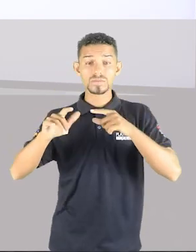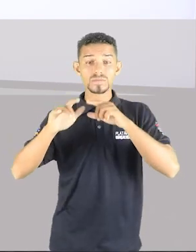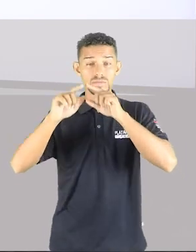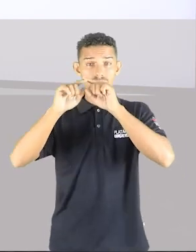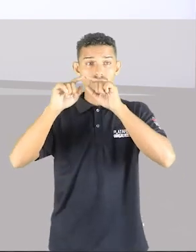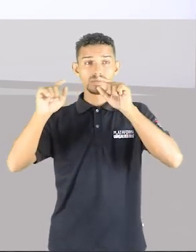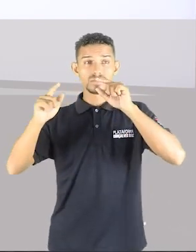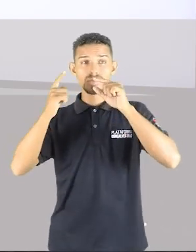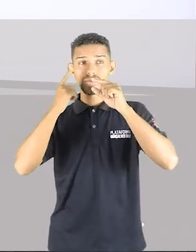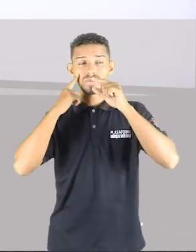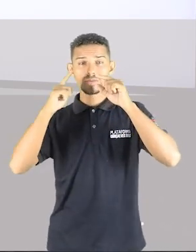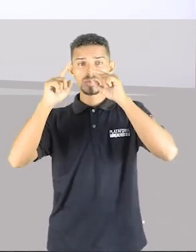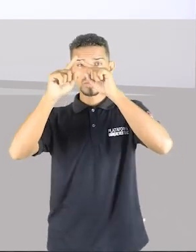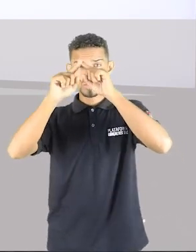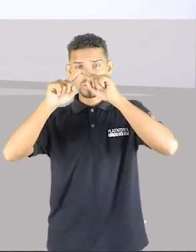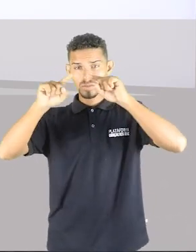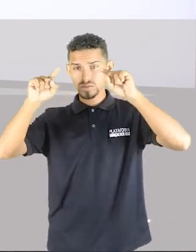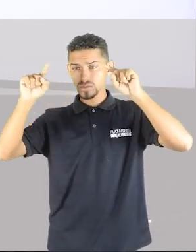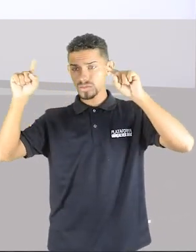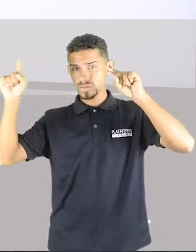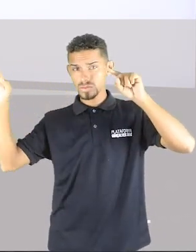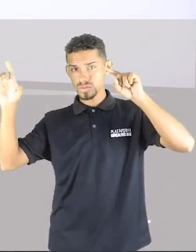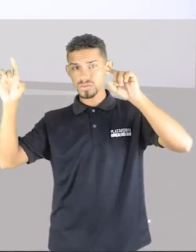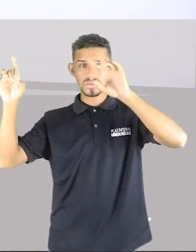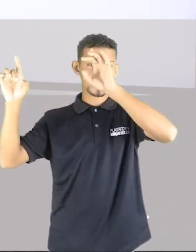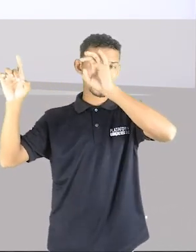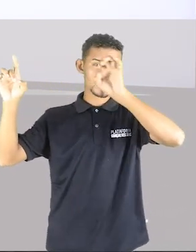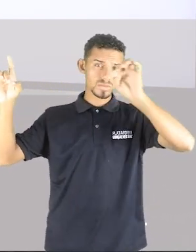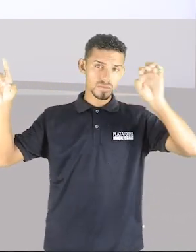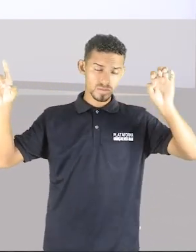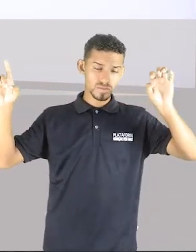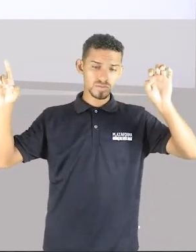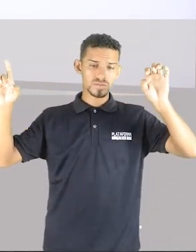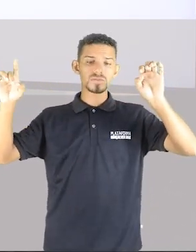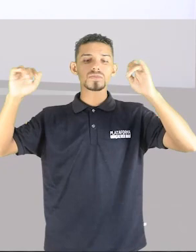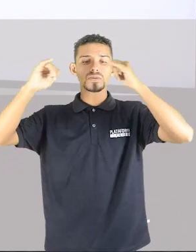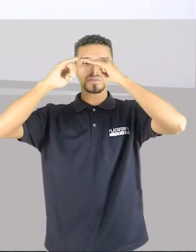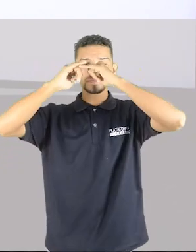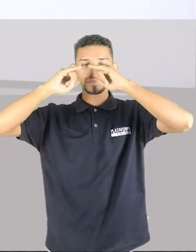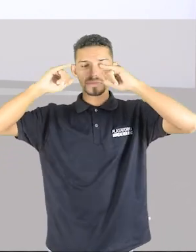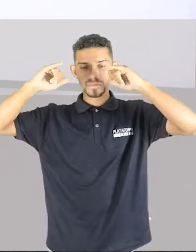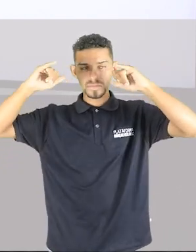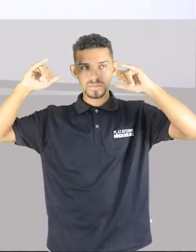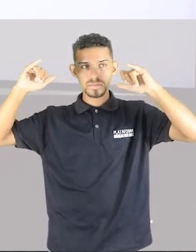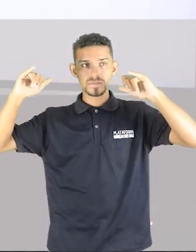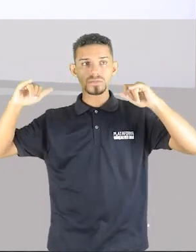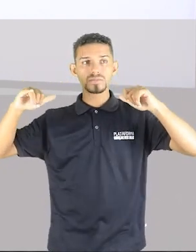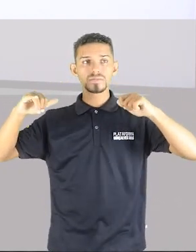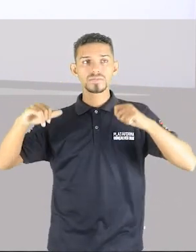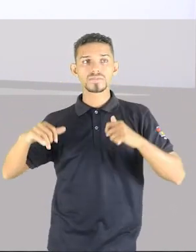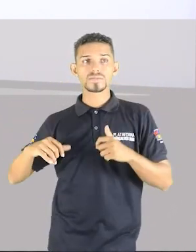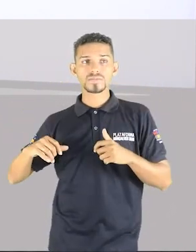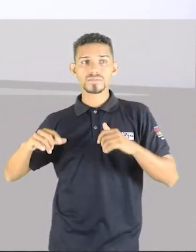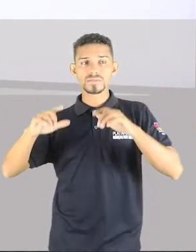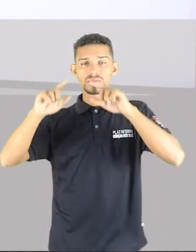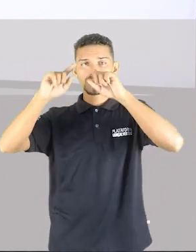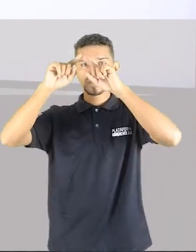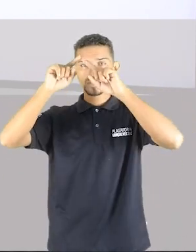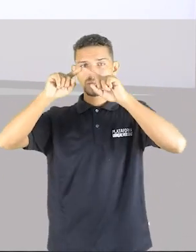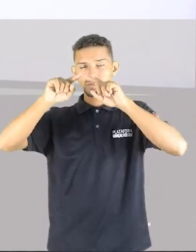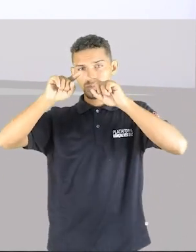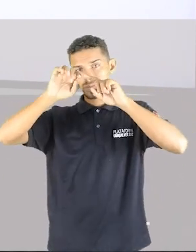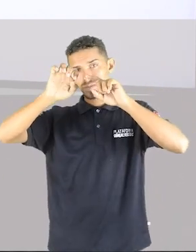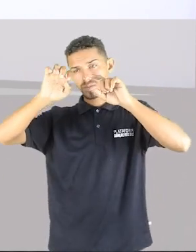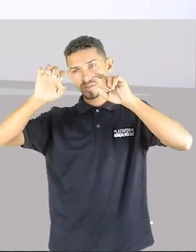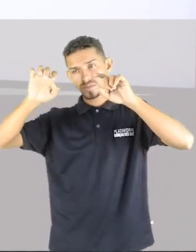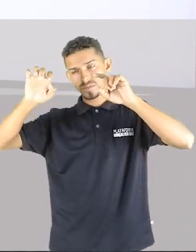ponto vejam que tem o caminho para a direita e o caminho para a esquerda aí a corrente ela vai se dividir uma